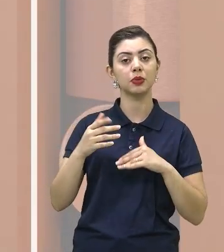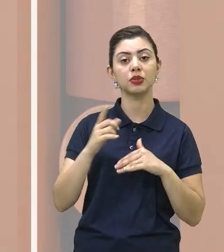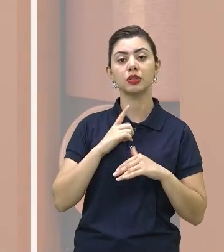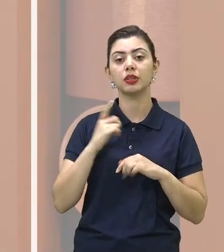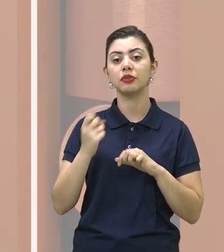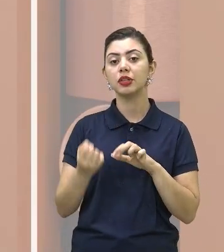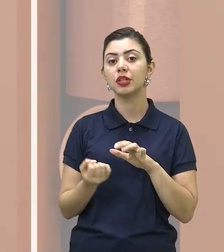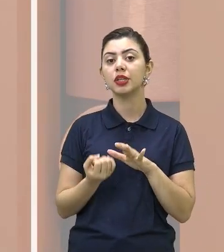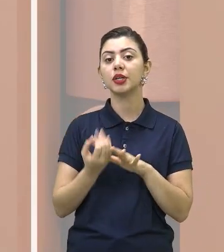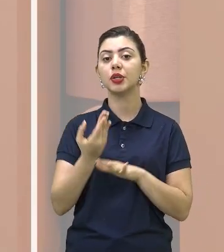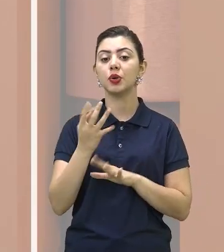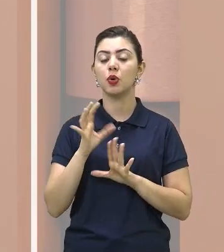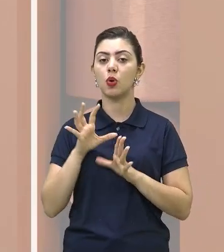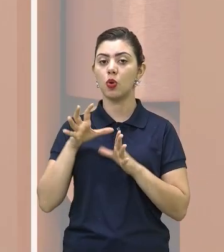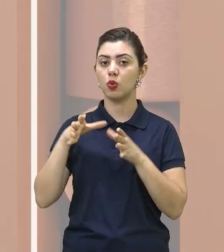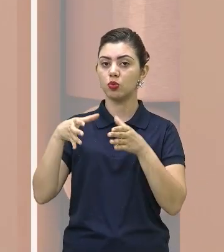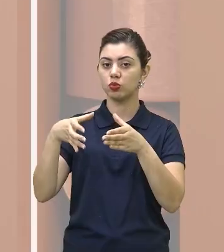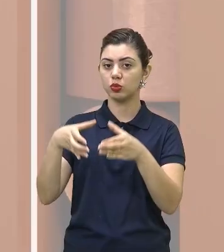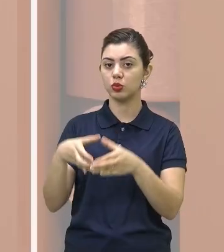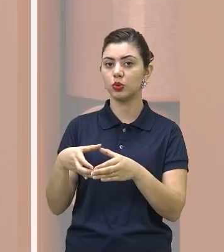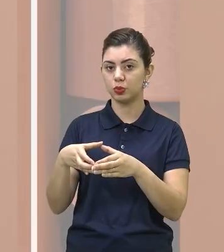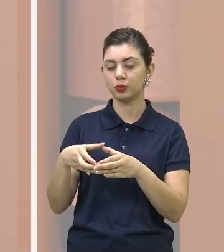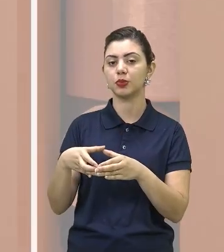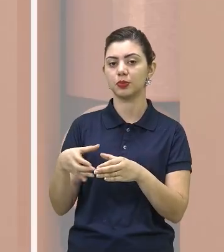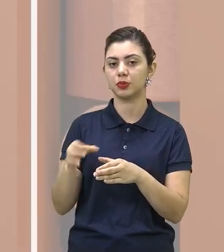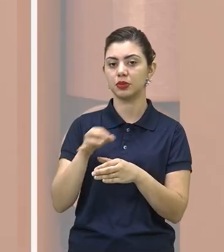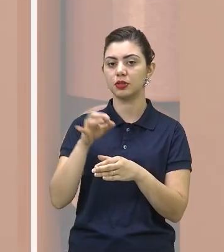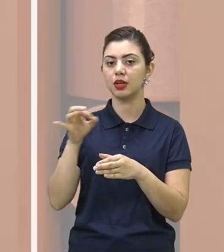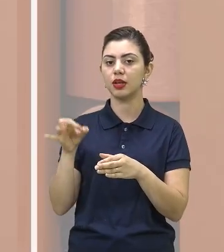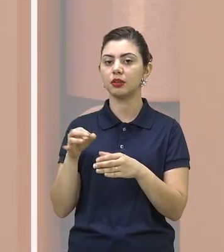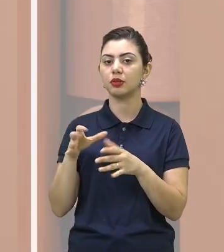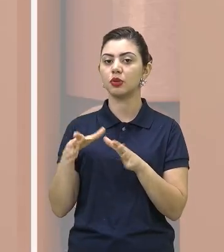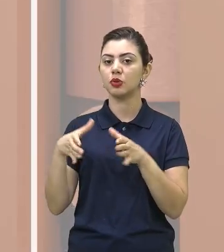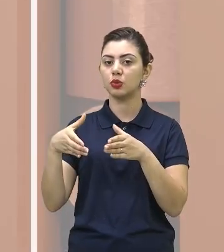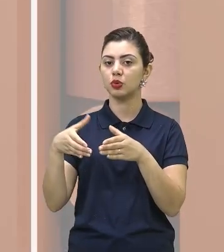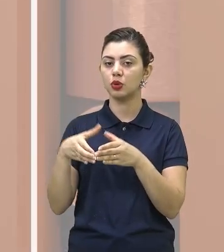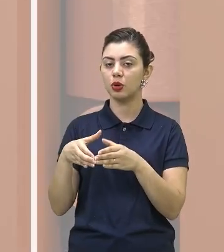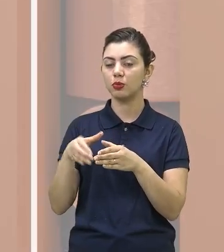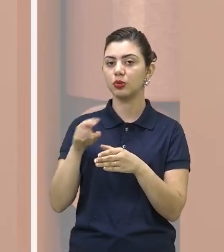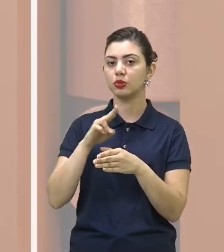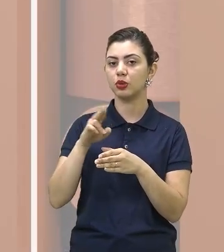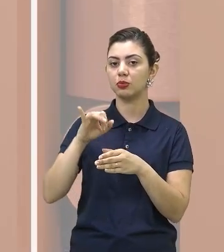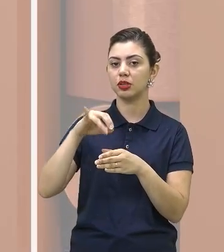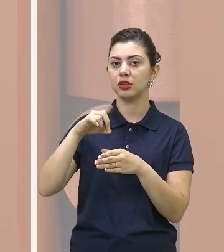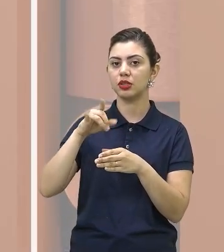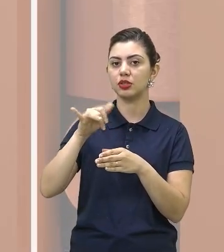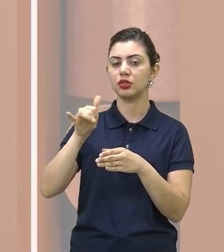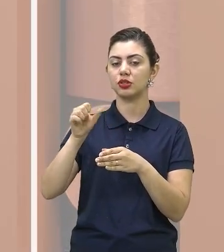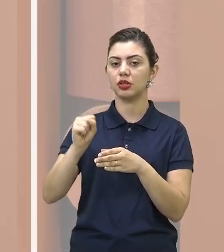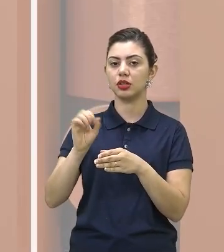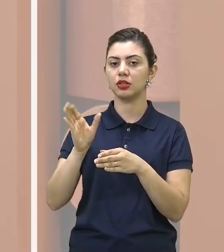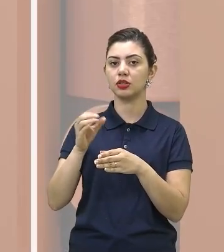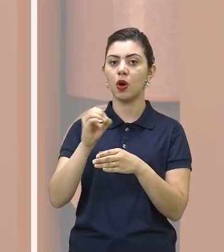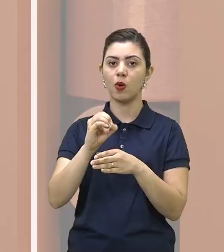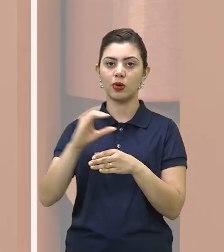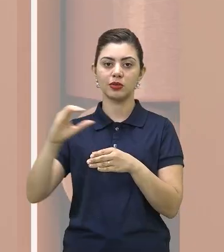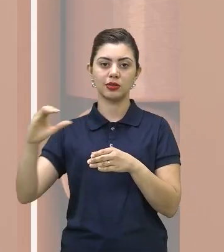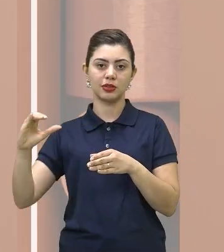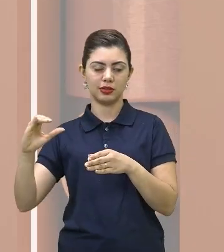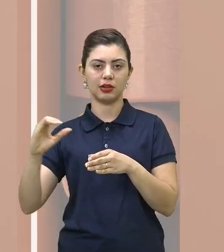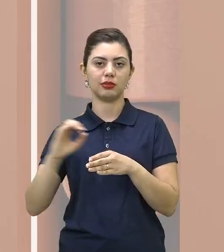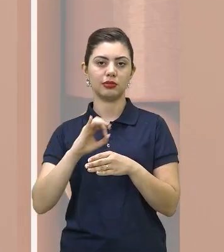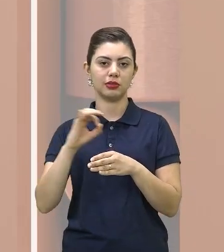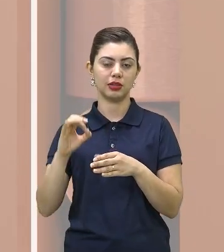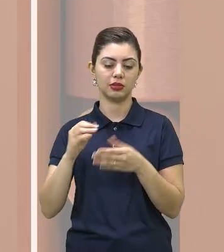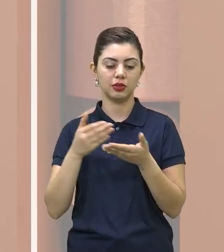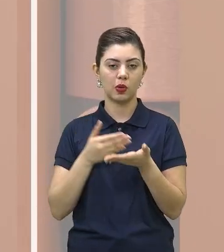de uma companhia, que é, então, a criação da Companhia das Índias Ocidentais, para exatamente começar ali,